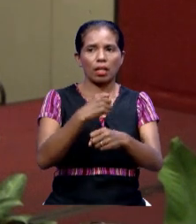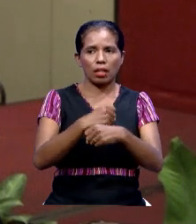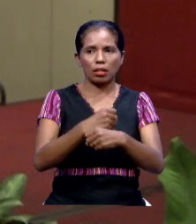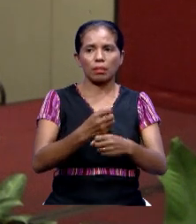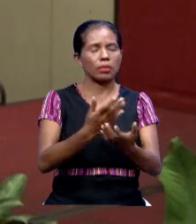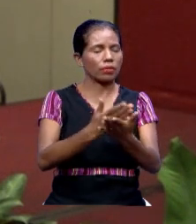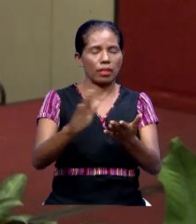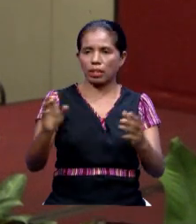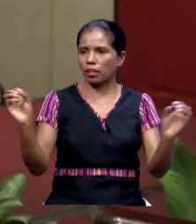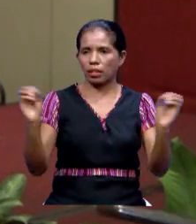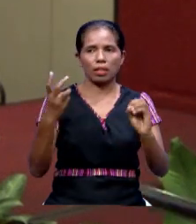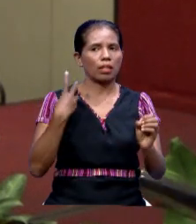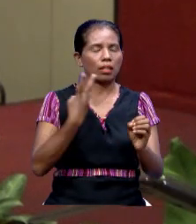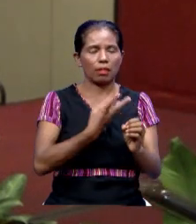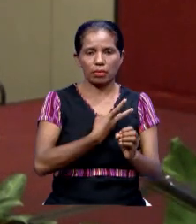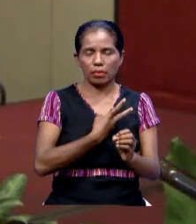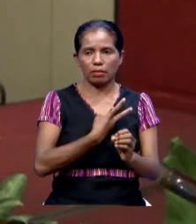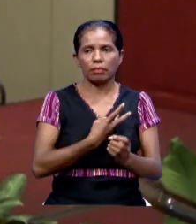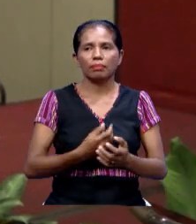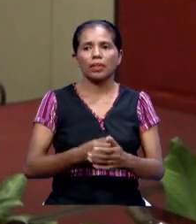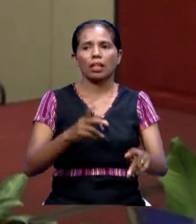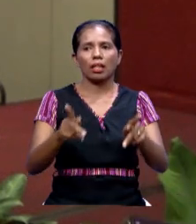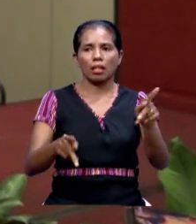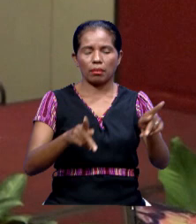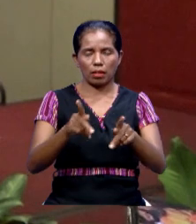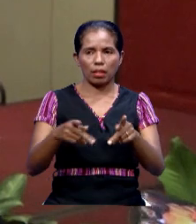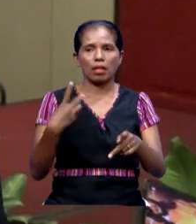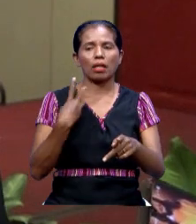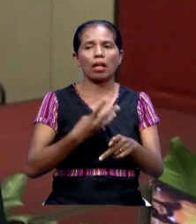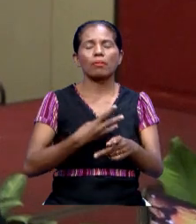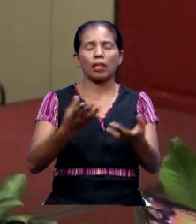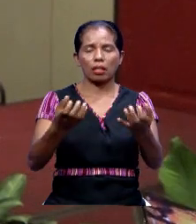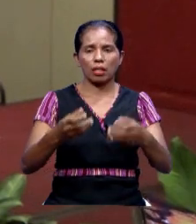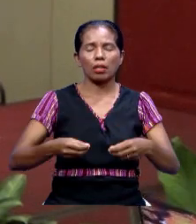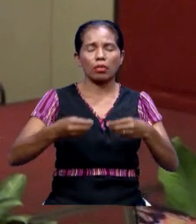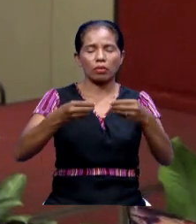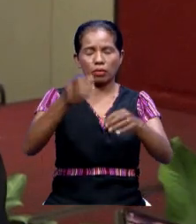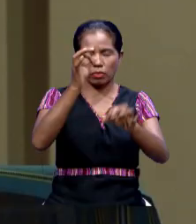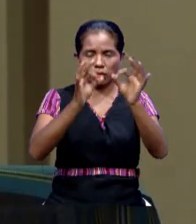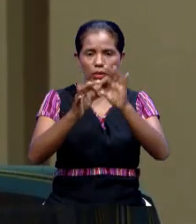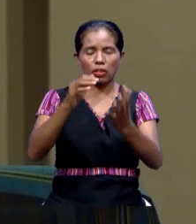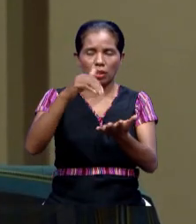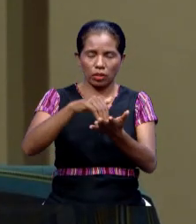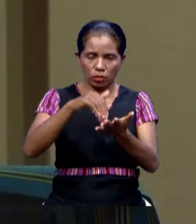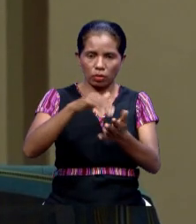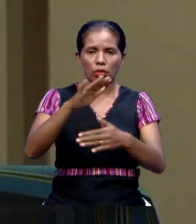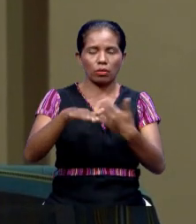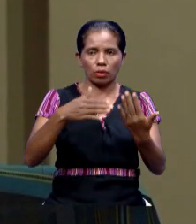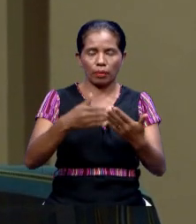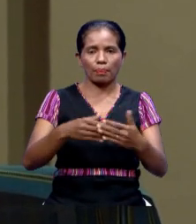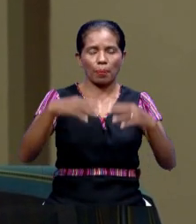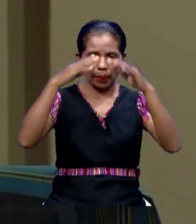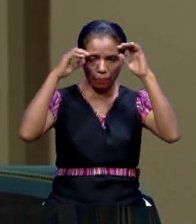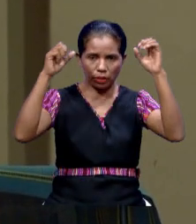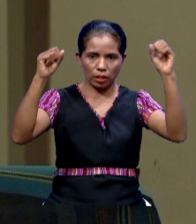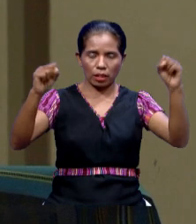fa hare ne la ami la la ne ema be ne ami karakat fo garantia studa bo cerne hoto. Presidente Câmara